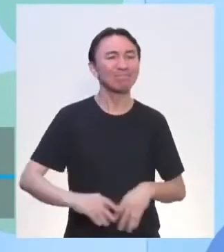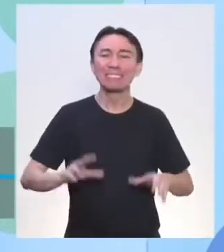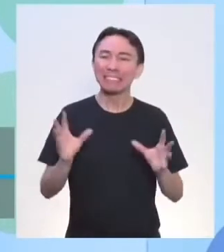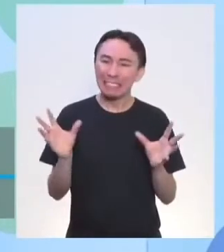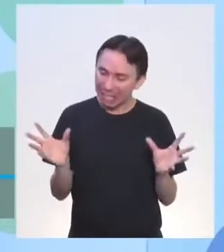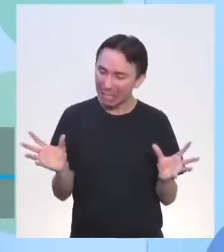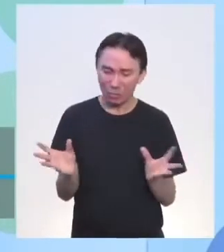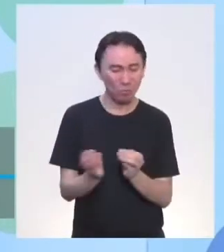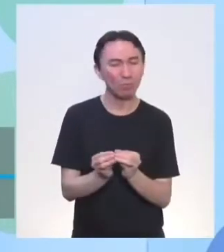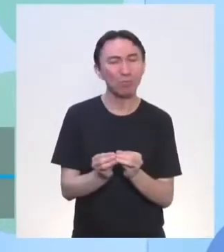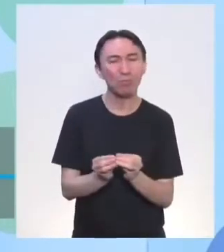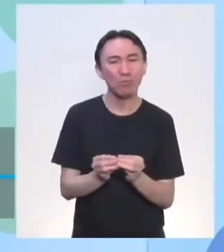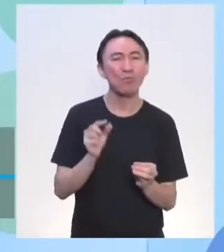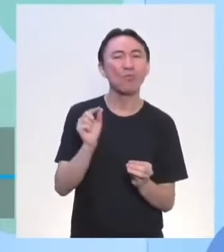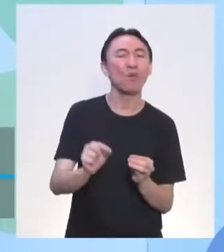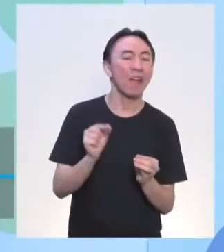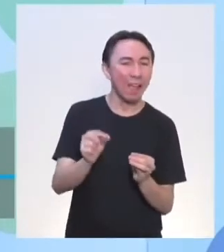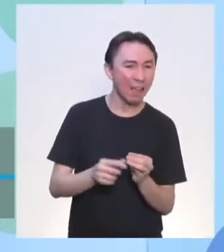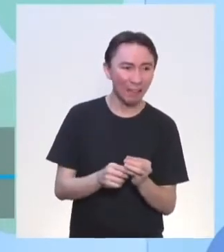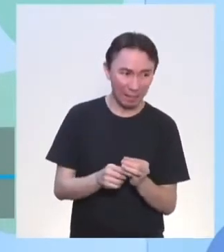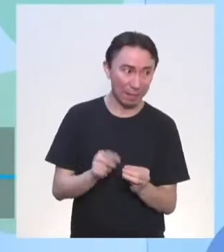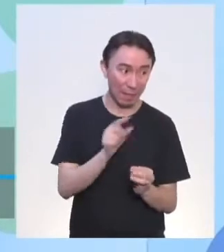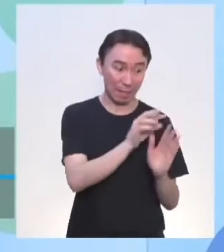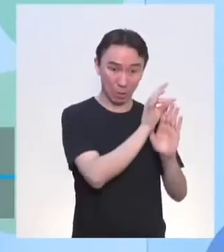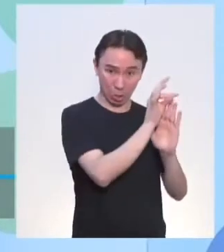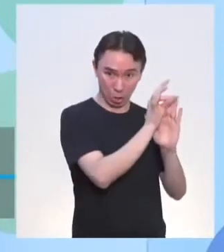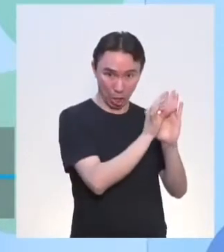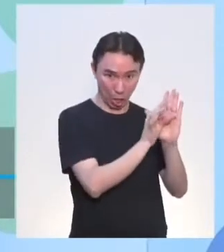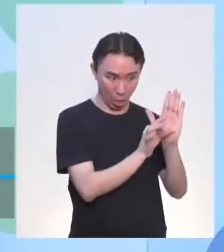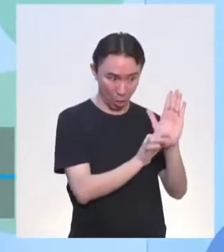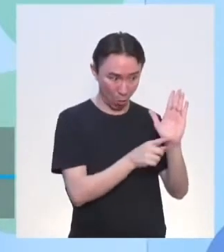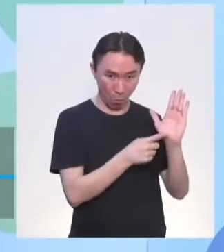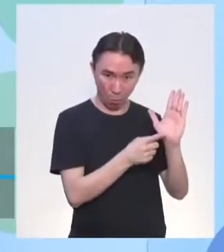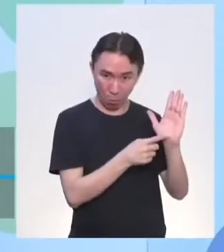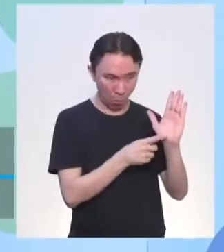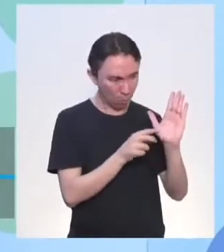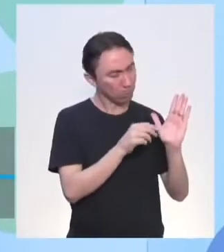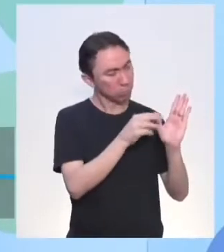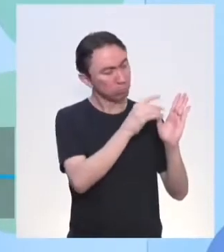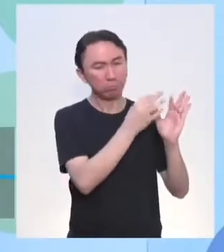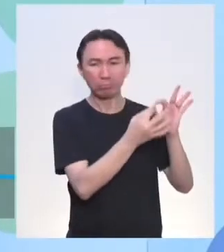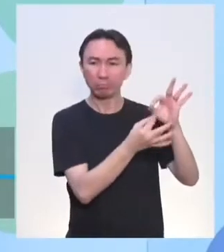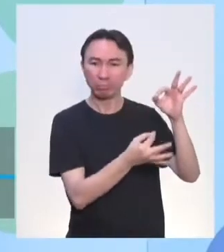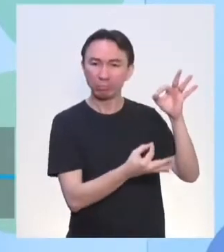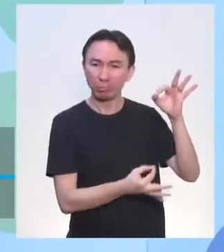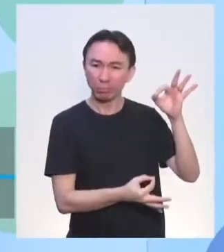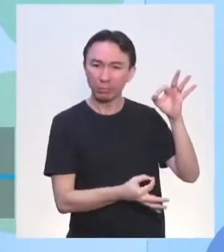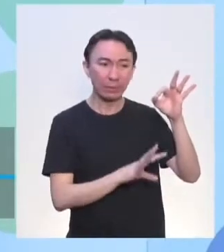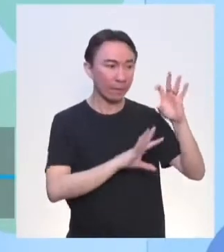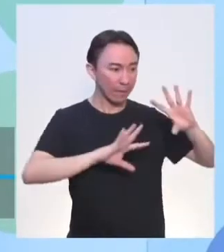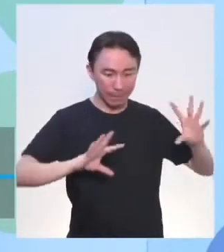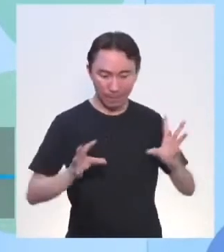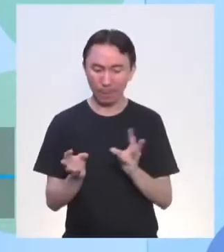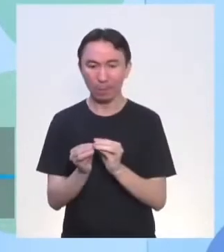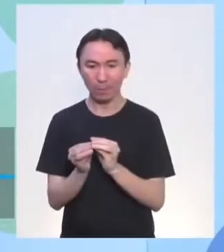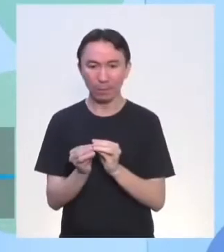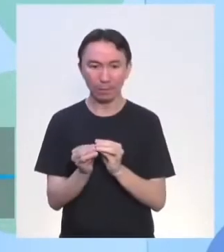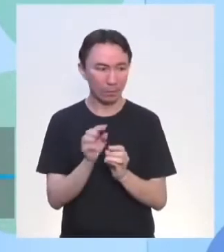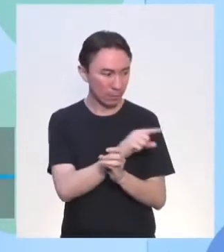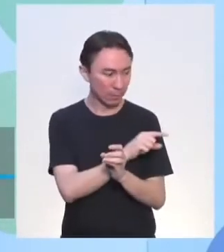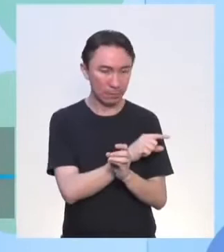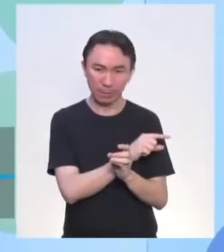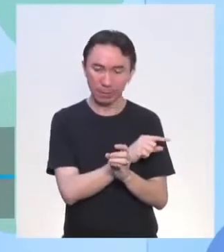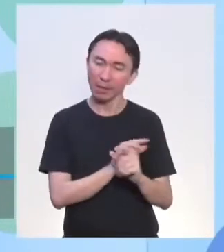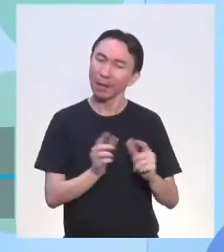o resumo, ele parte de um texto, né? É um gênero textual que não é uma criação nova, né?